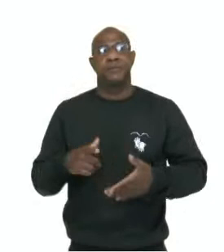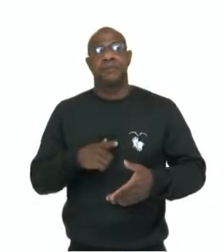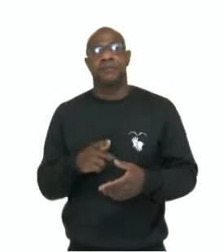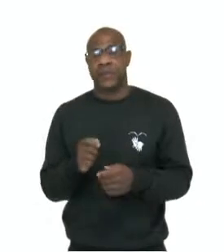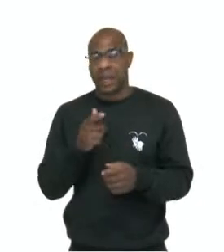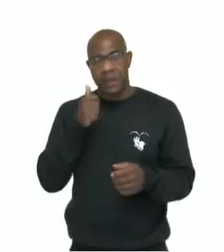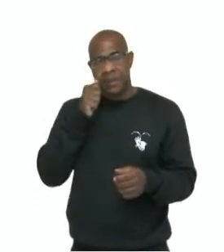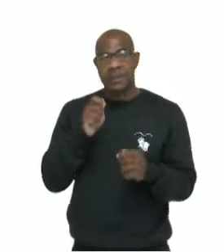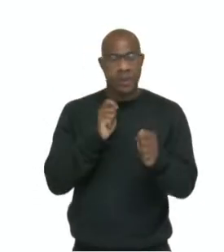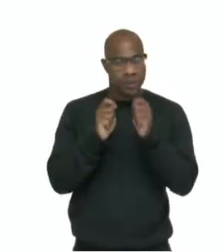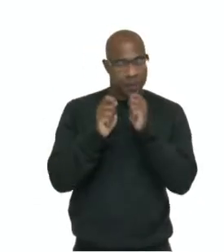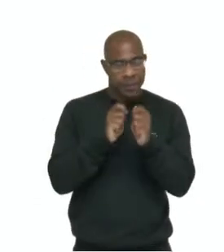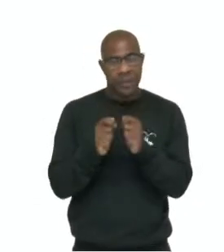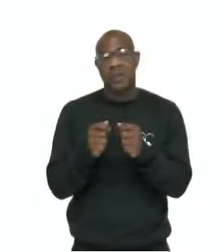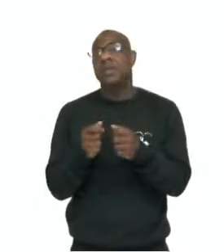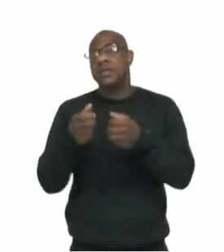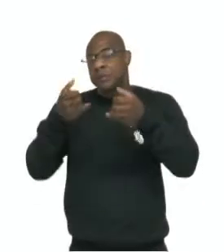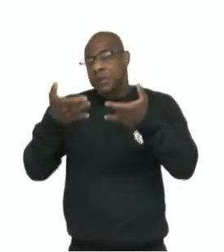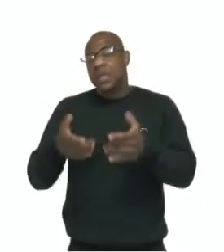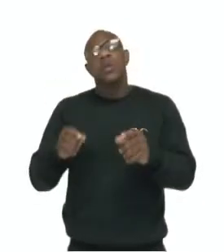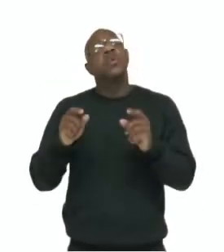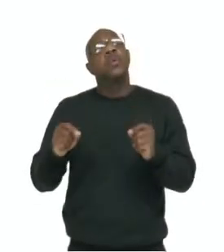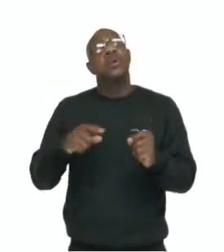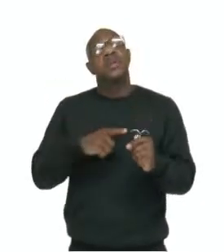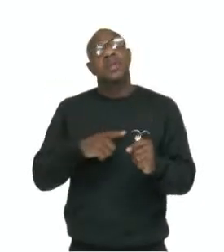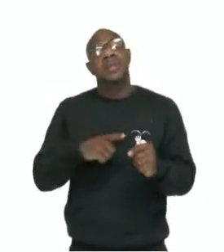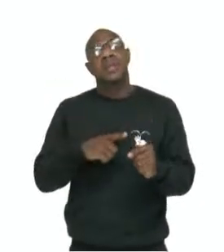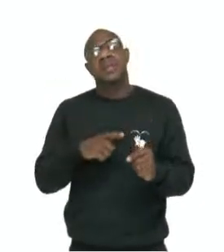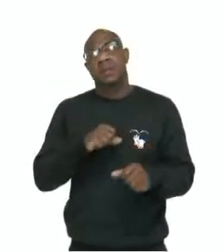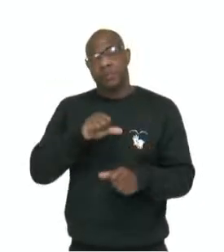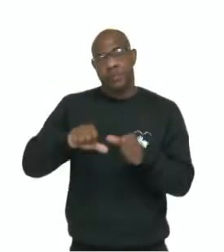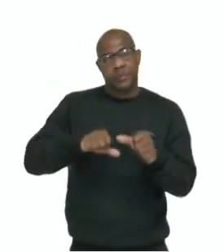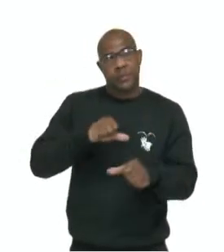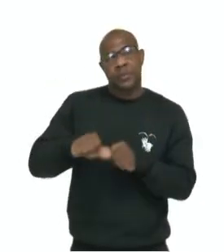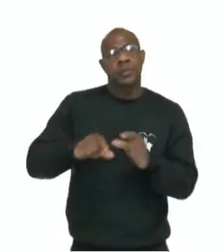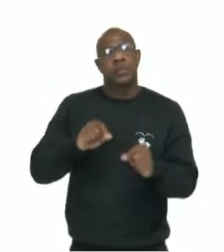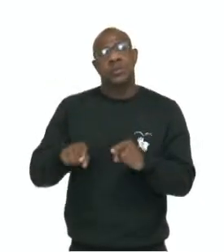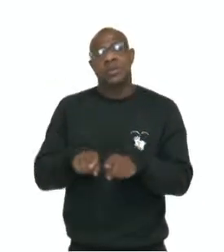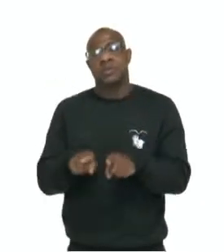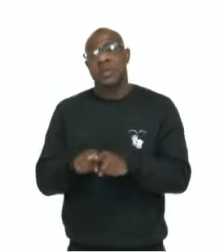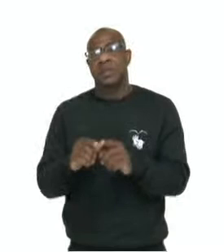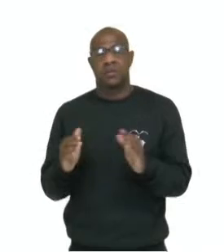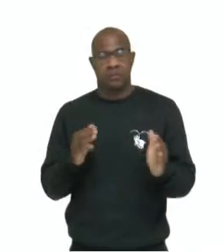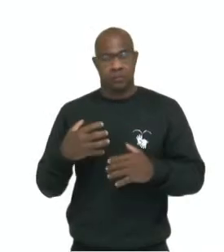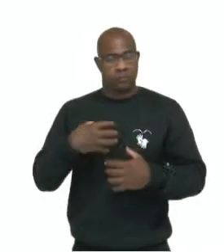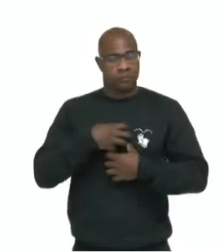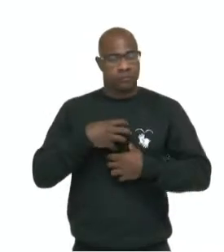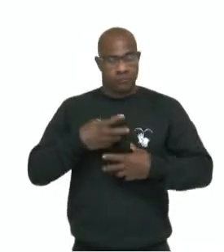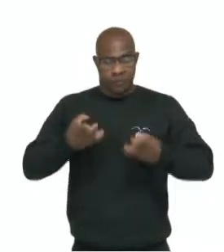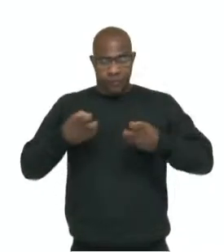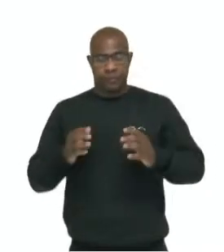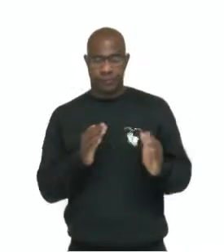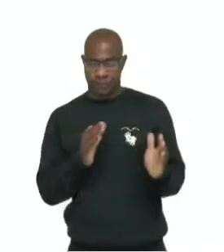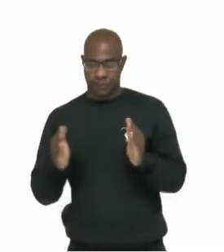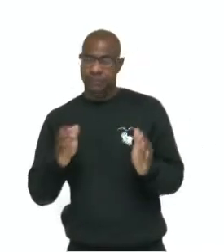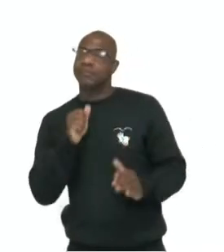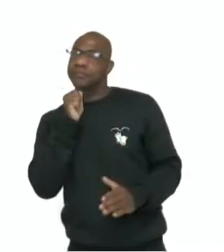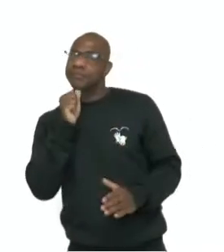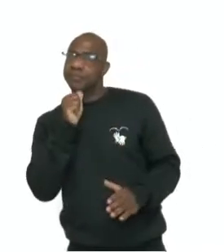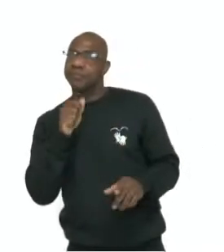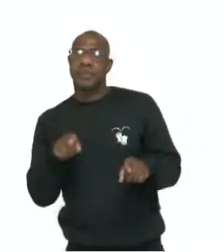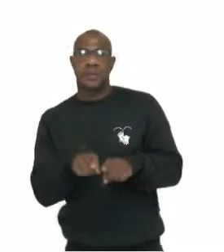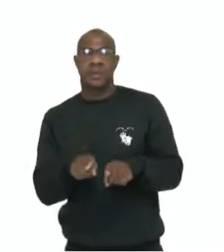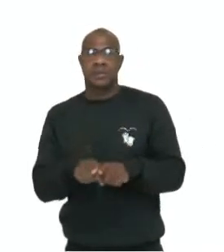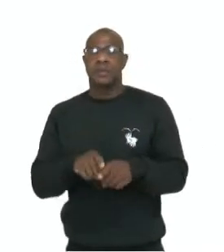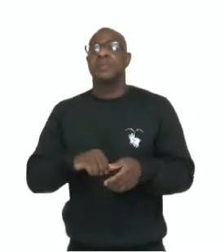entrevistadas também afirmaram ter havido alteração nos sintomas do período da tensão pré-menstrual e na libido, que